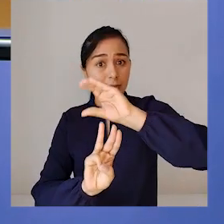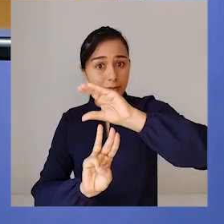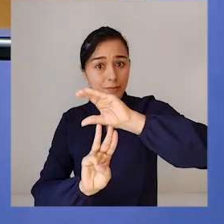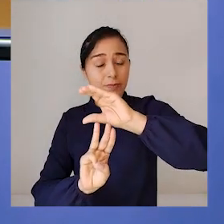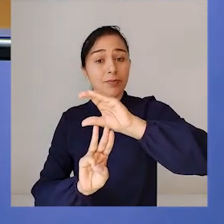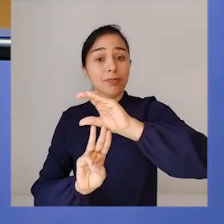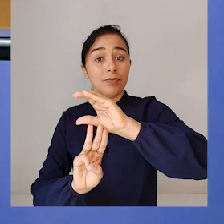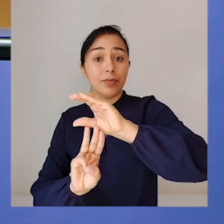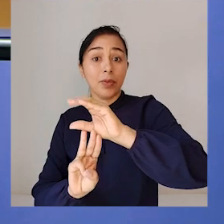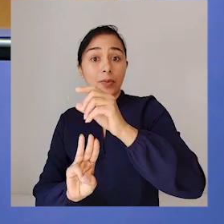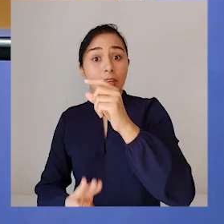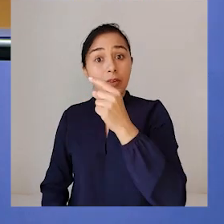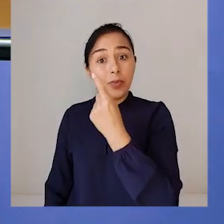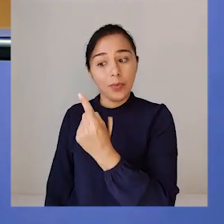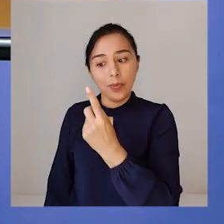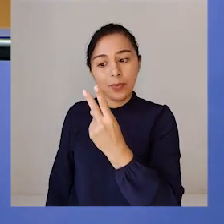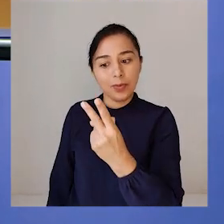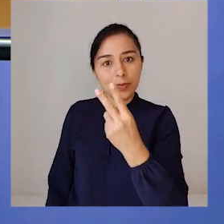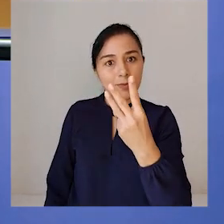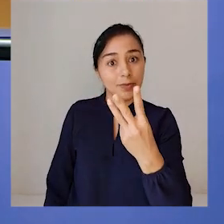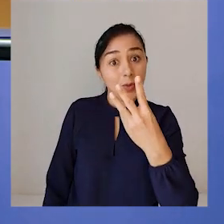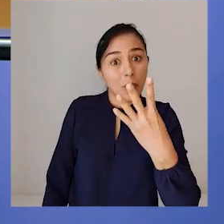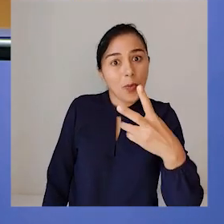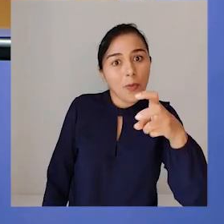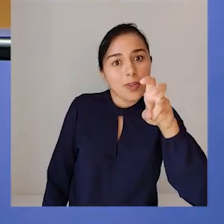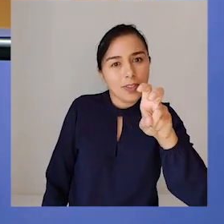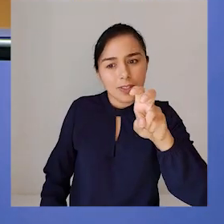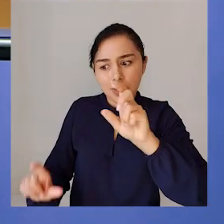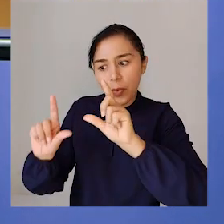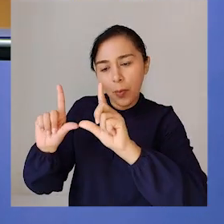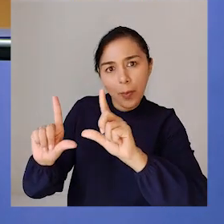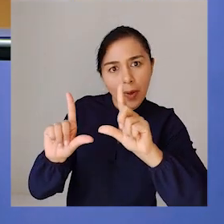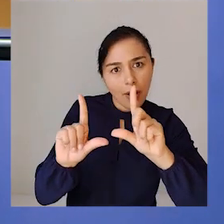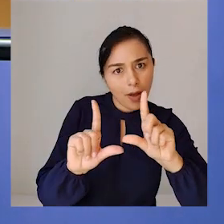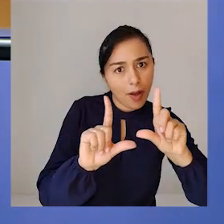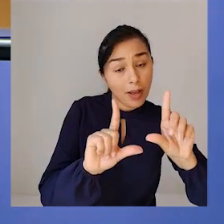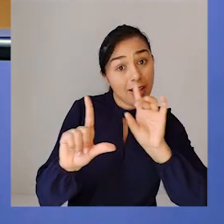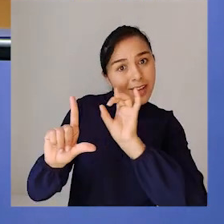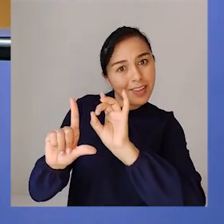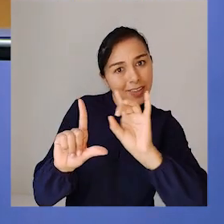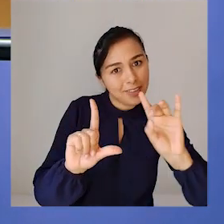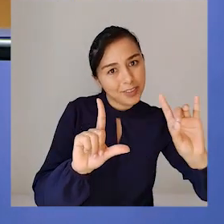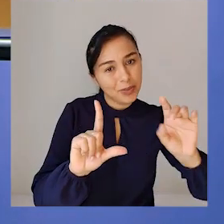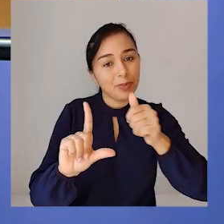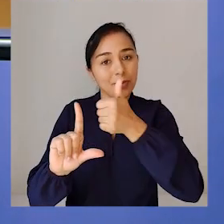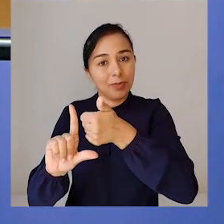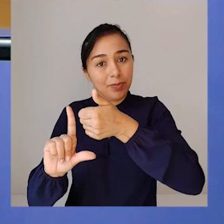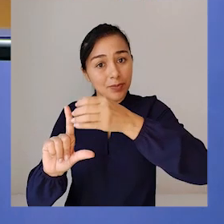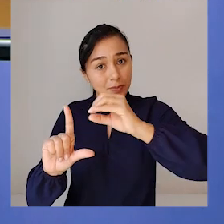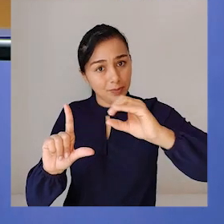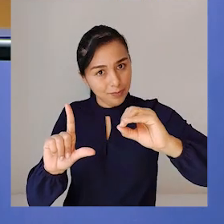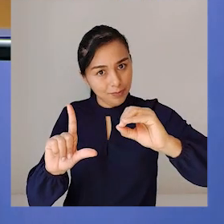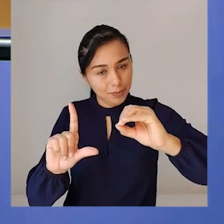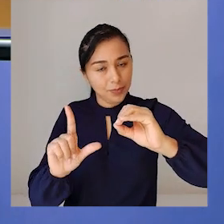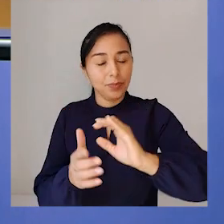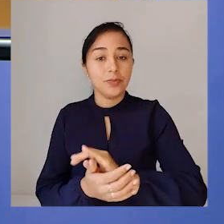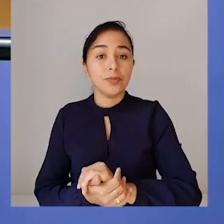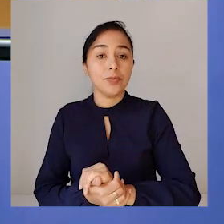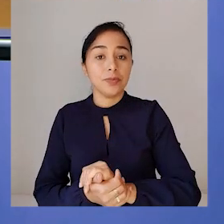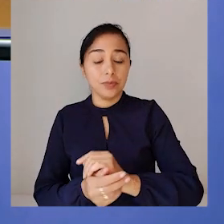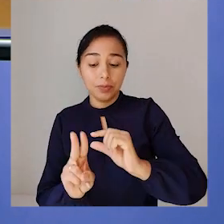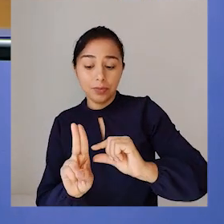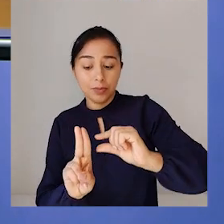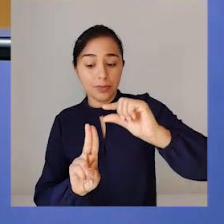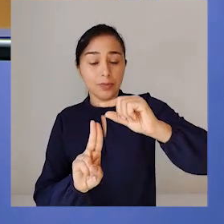2, 3, 4, 5 blocos de 100 representando a centena. E eu tenho aqui 7 blocos